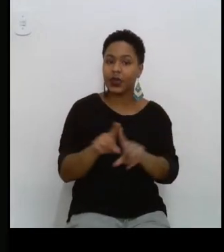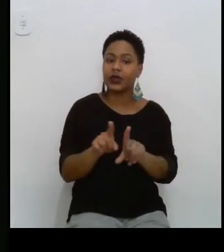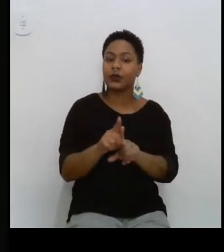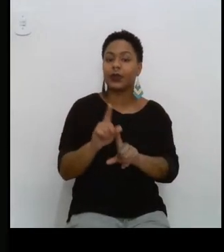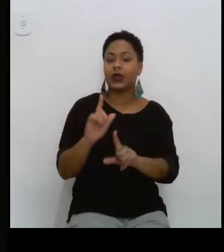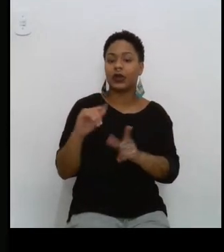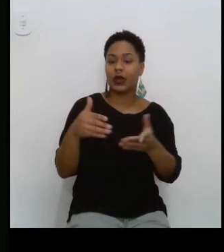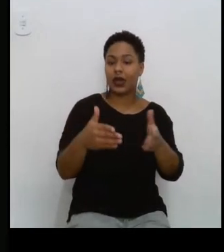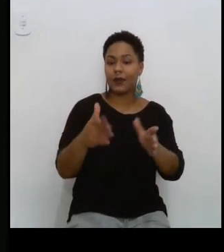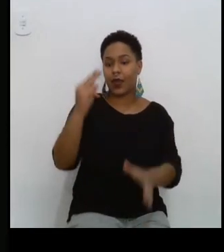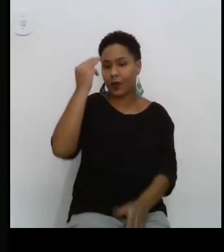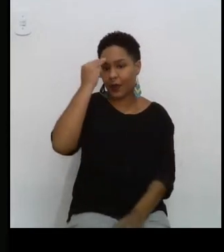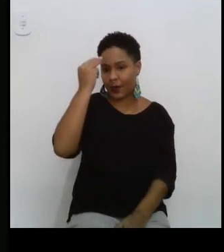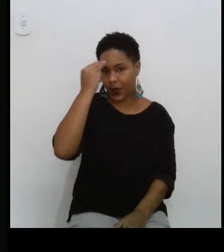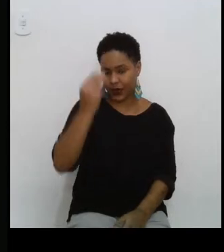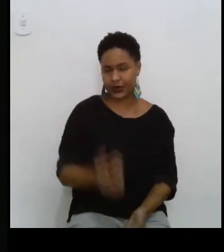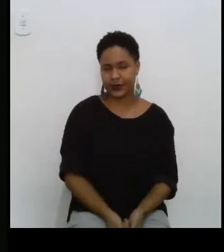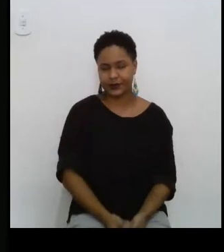memória